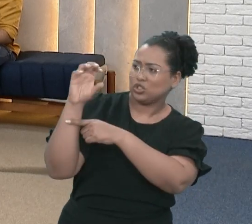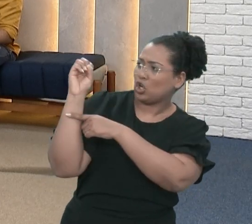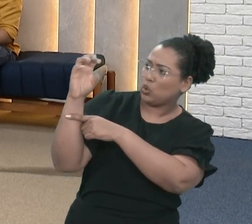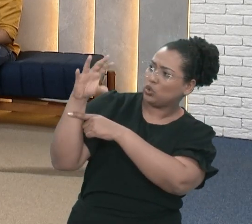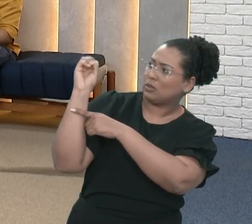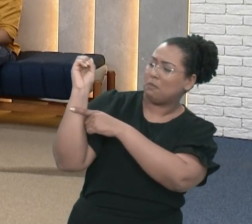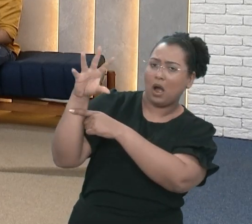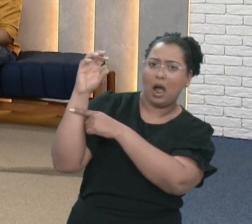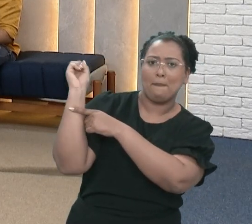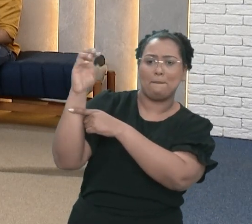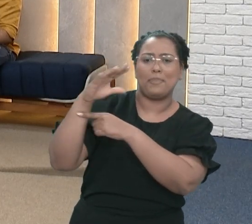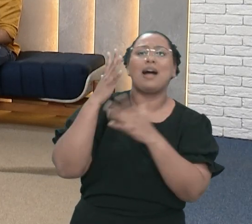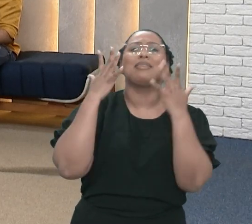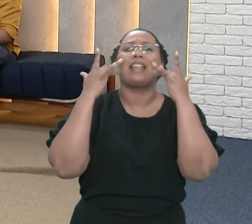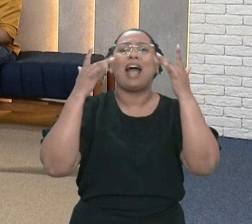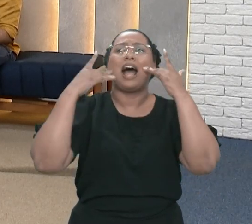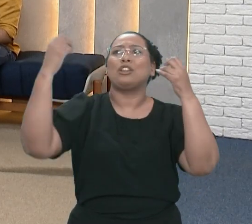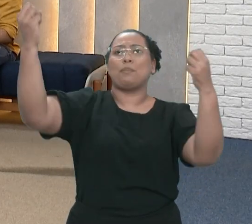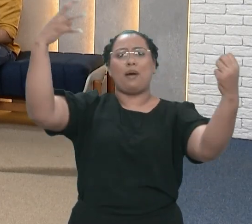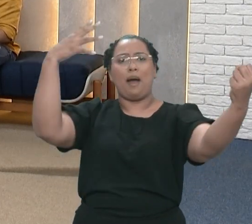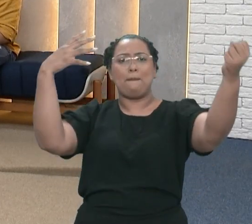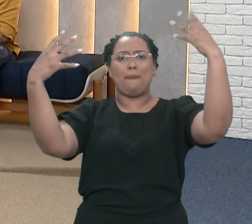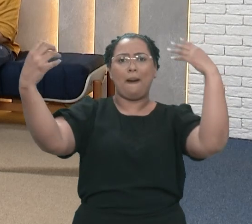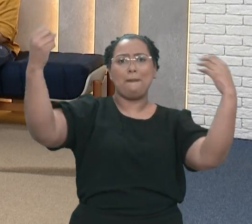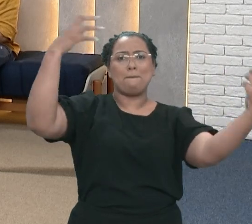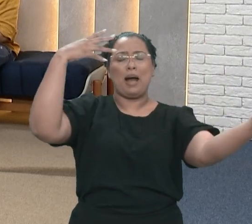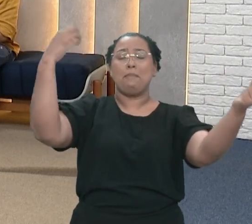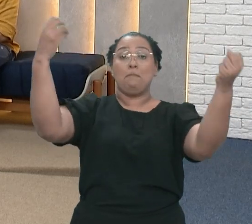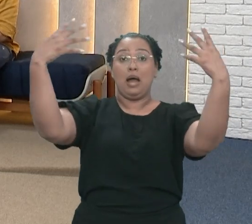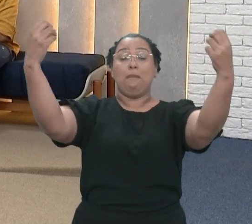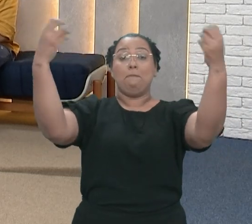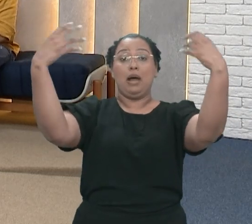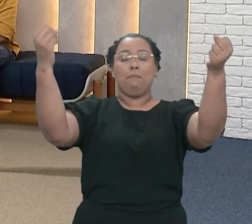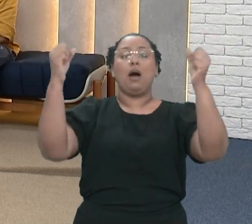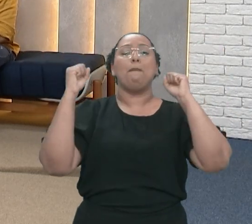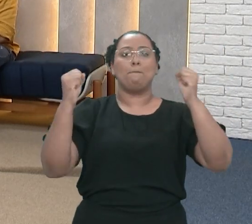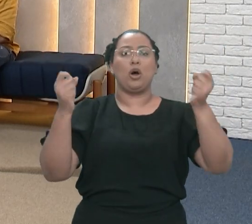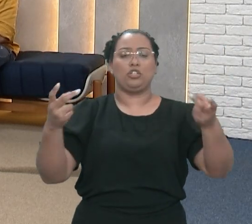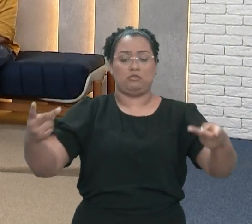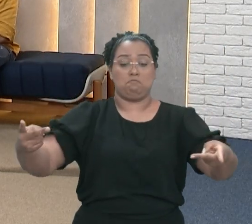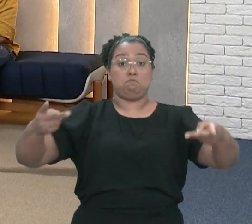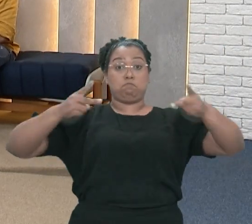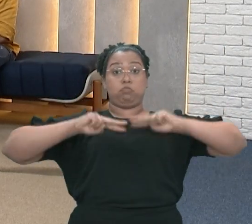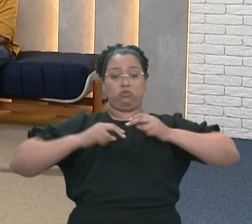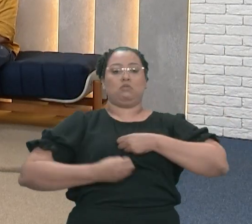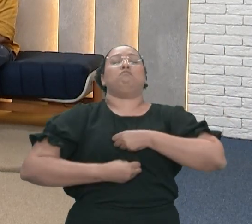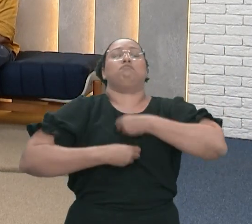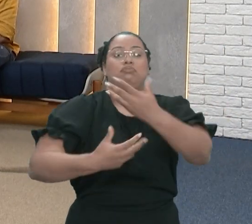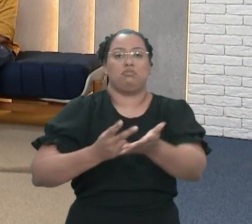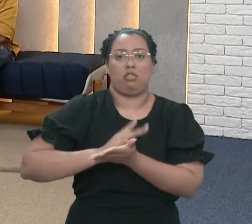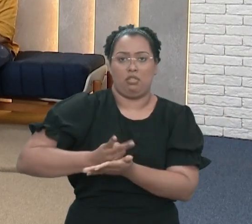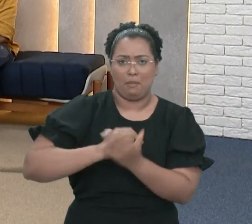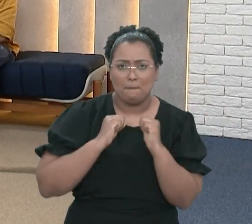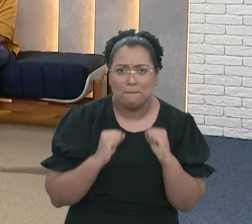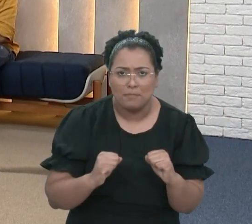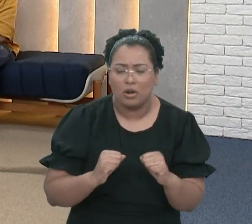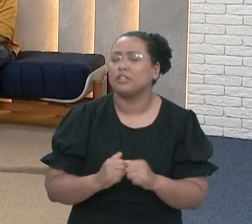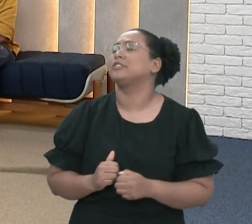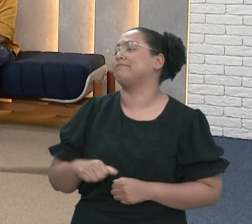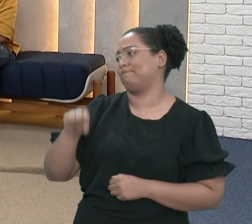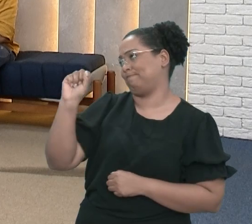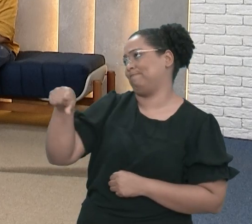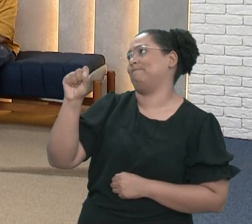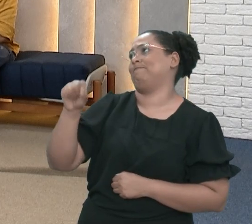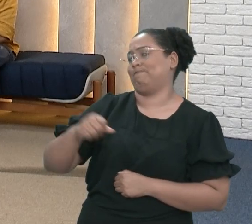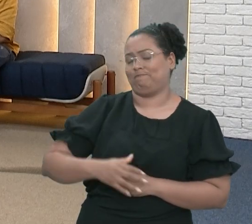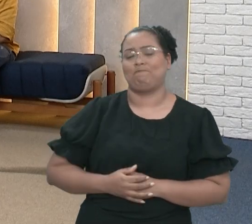piscam, principalmente em teatro, shows, isso pode desencadear? Sim, pode desencadear. É importante dizer que a epilepsia,